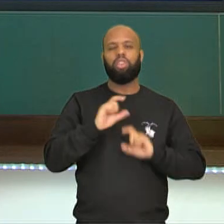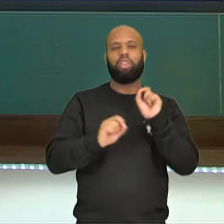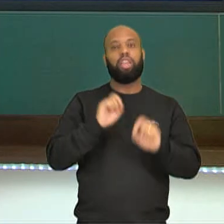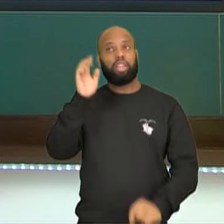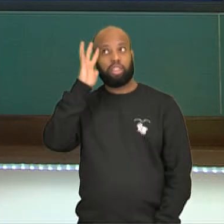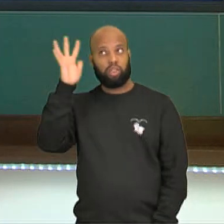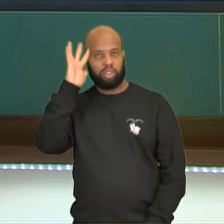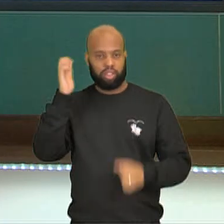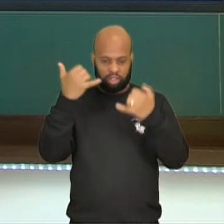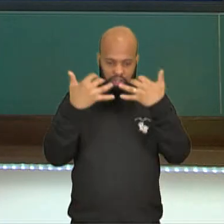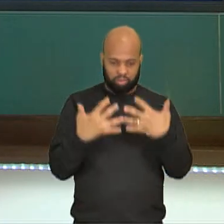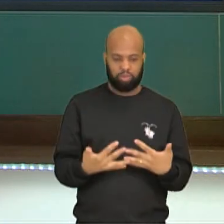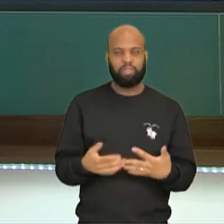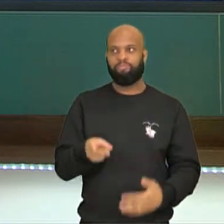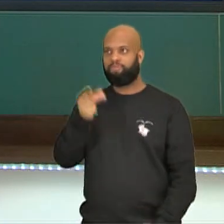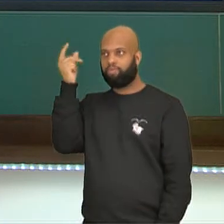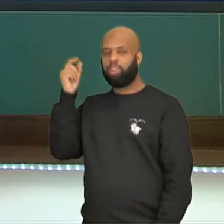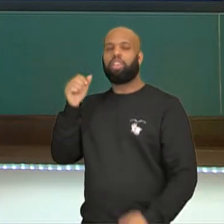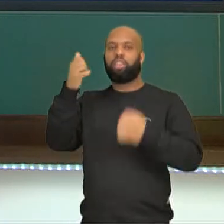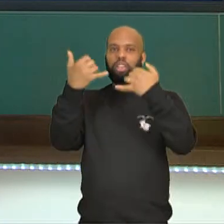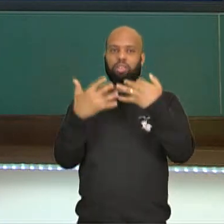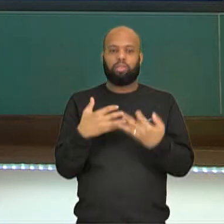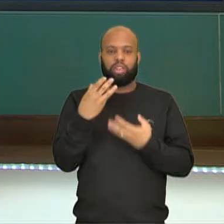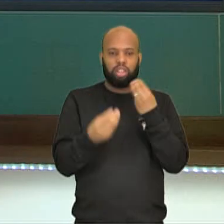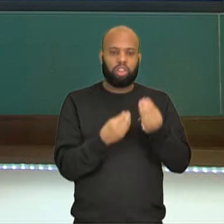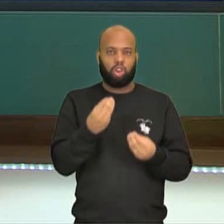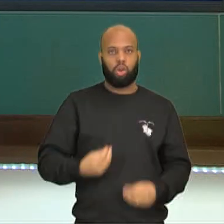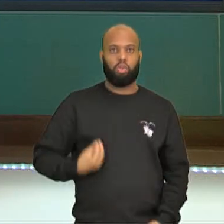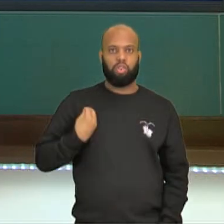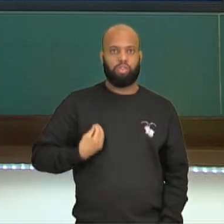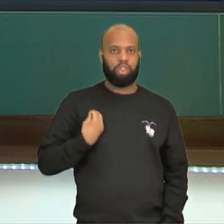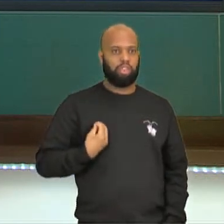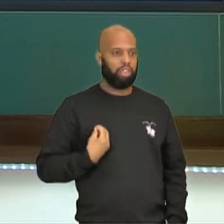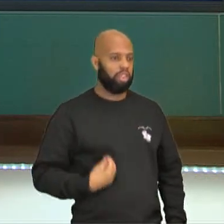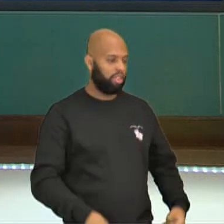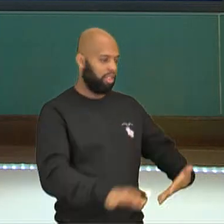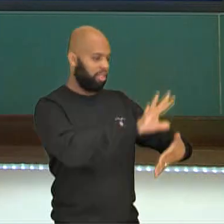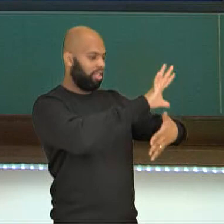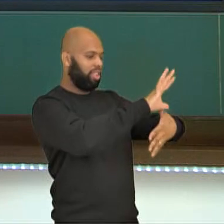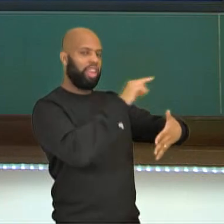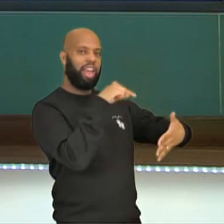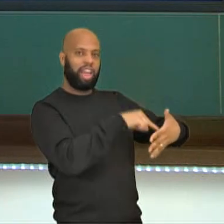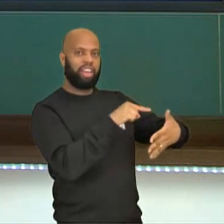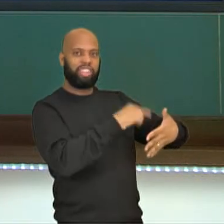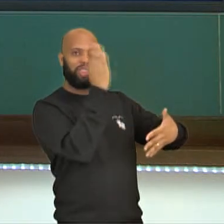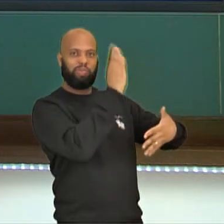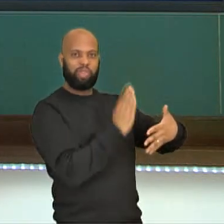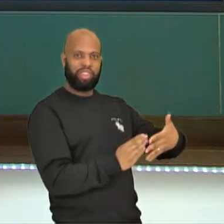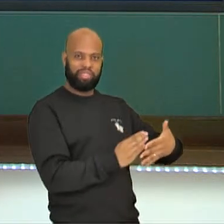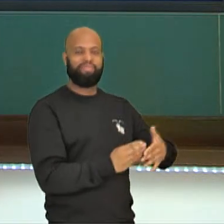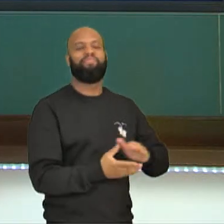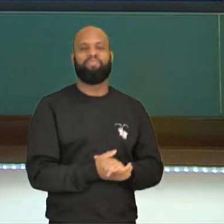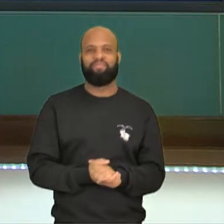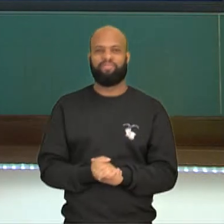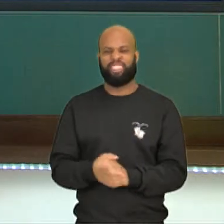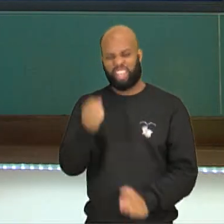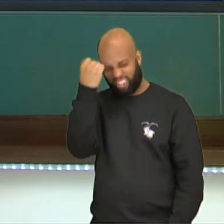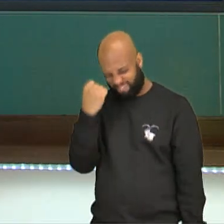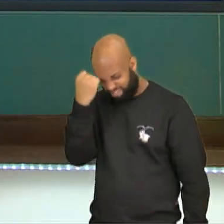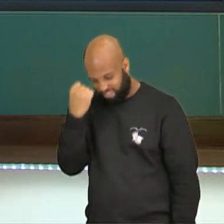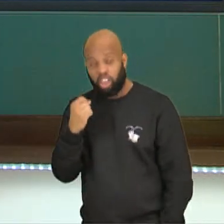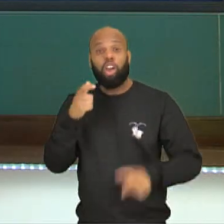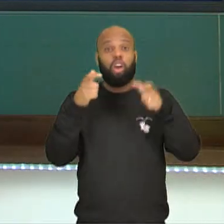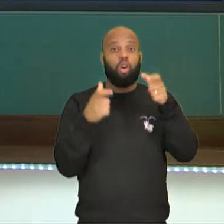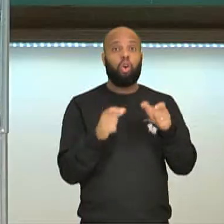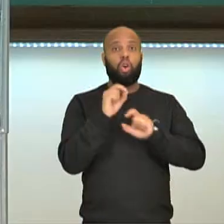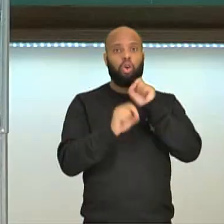que explica a mais antiga presença humana na América. E é no Brasil. Aê! Região do